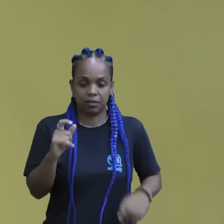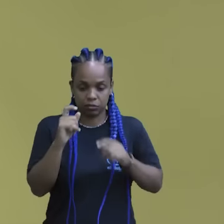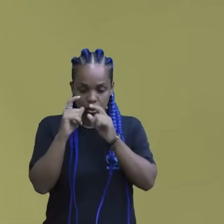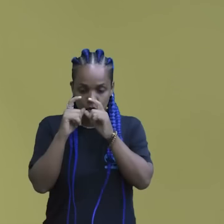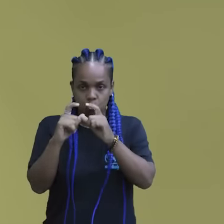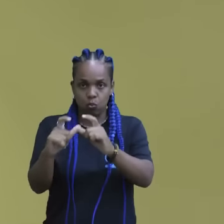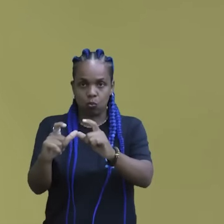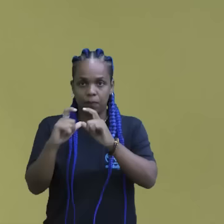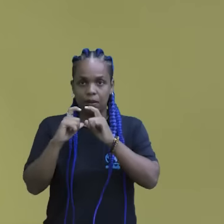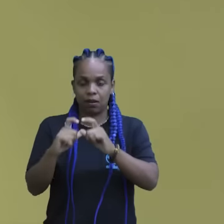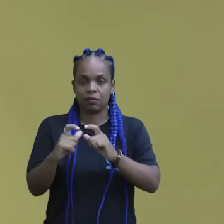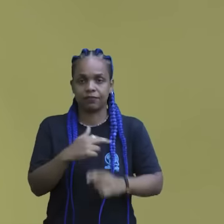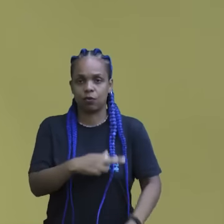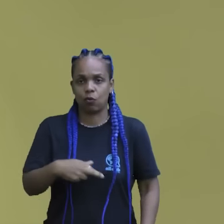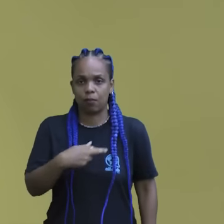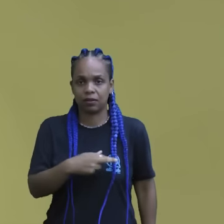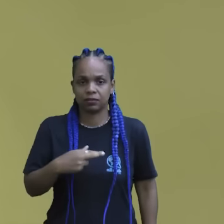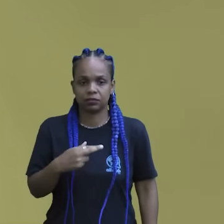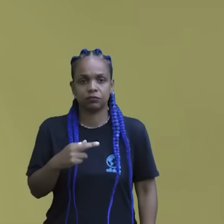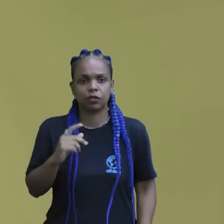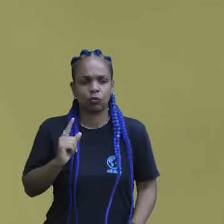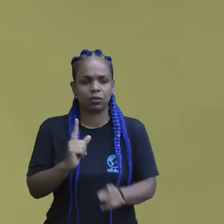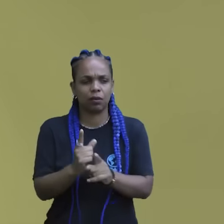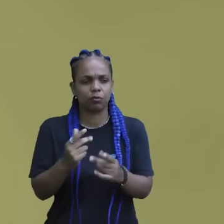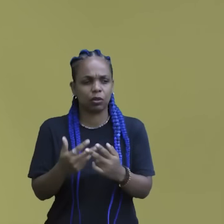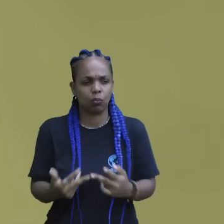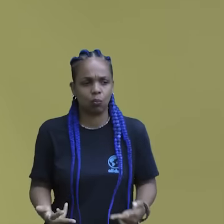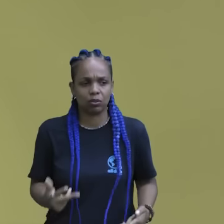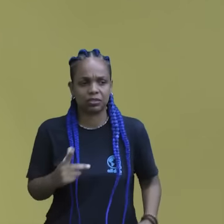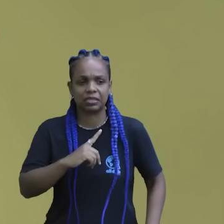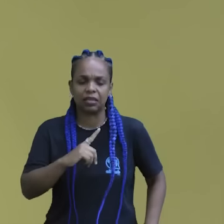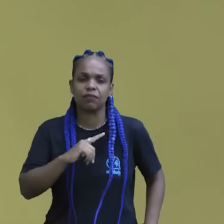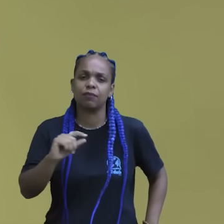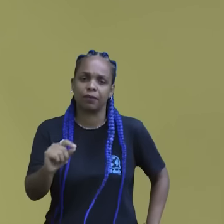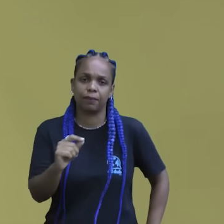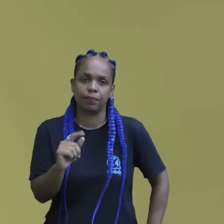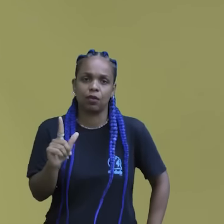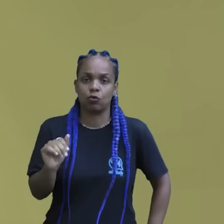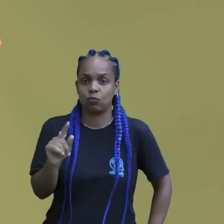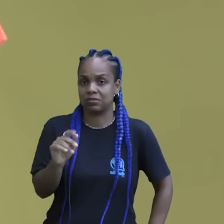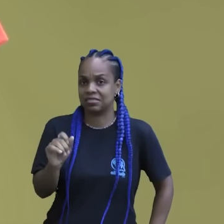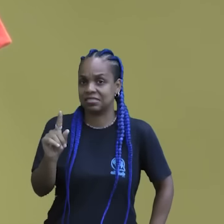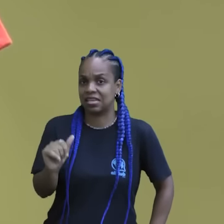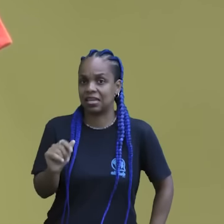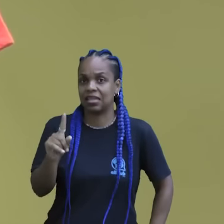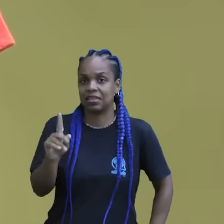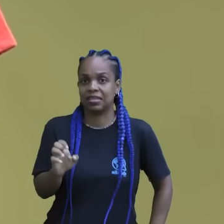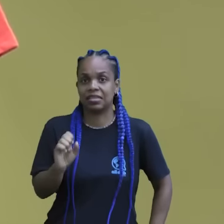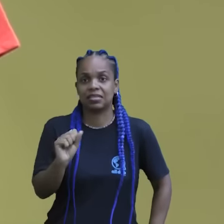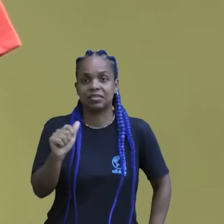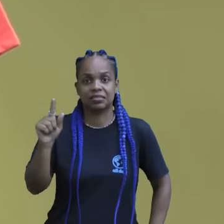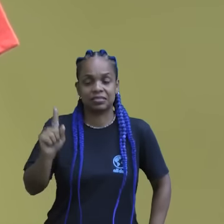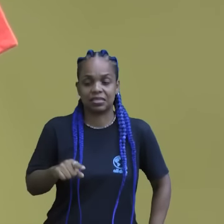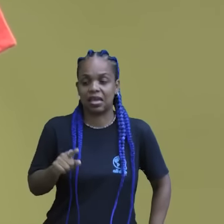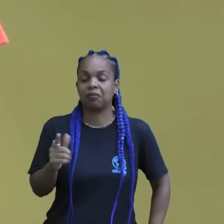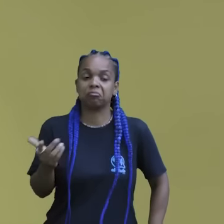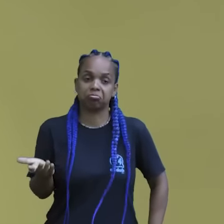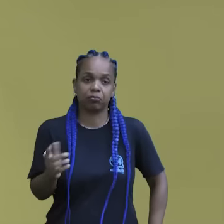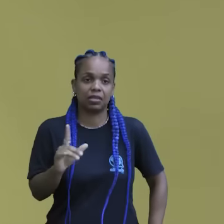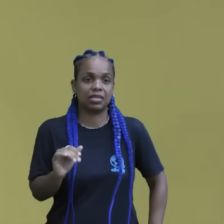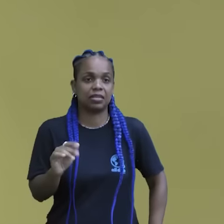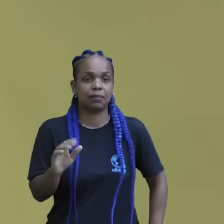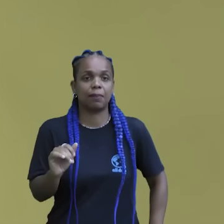Sá, em Lima Barreto, né? O que ele vai simplificando a linguagem e é uma bobagem.